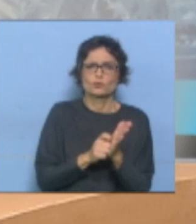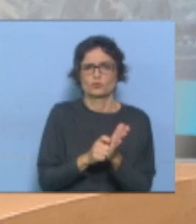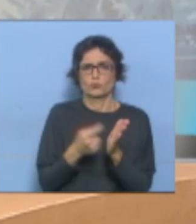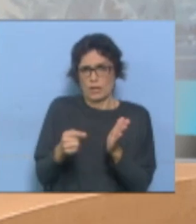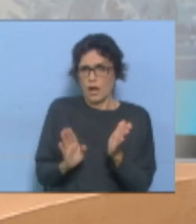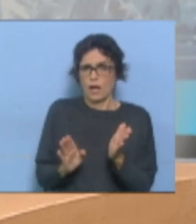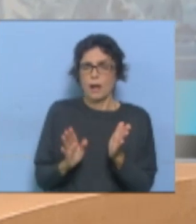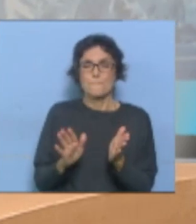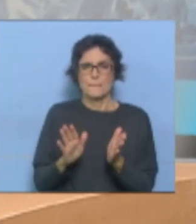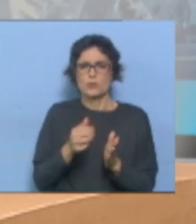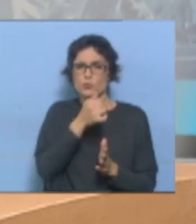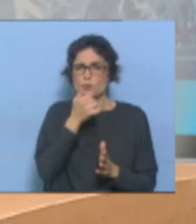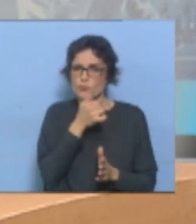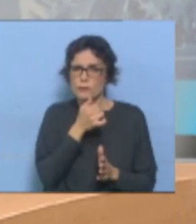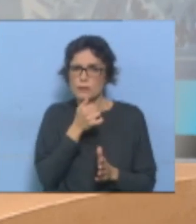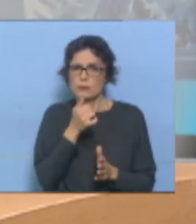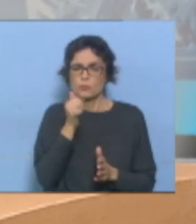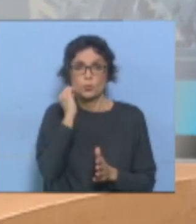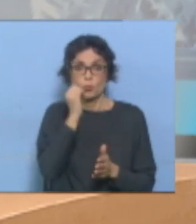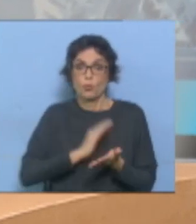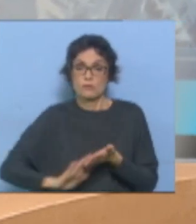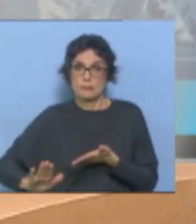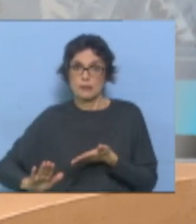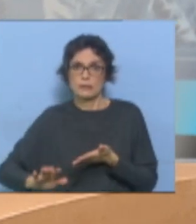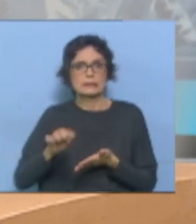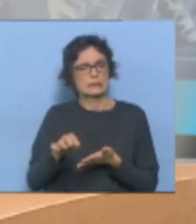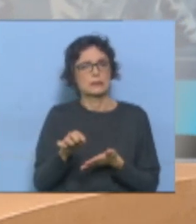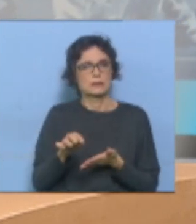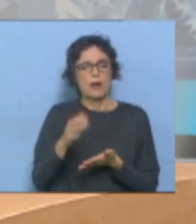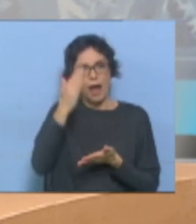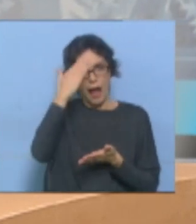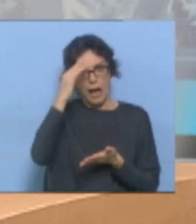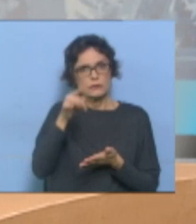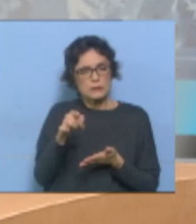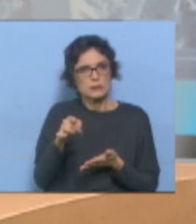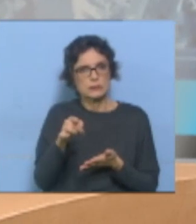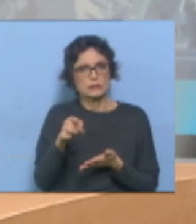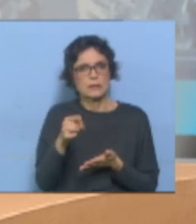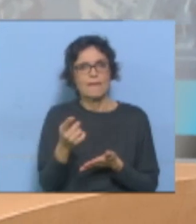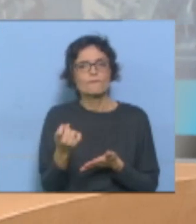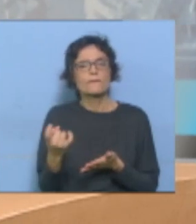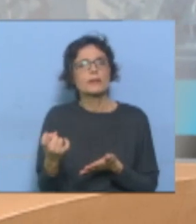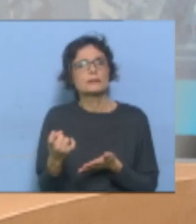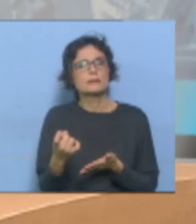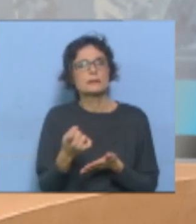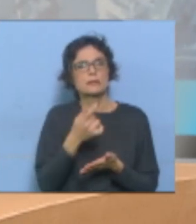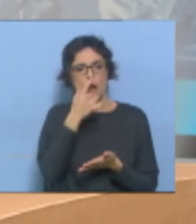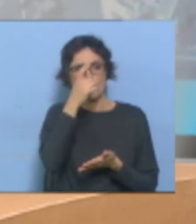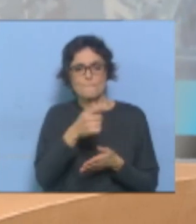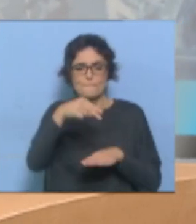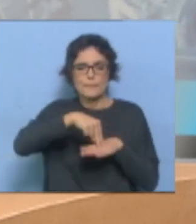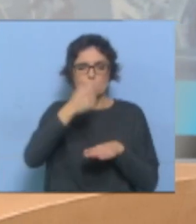sofrimento, mesmo sem dor, carece de uma presença humana que o faça